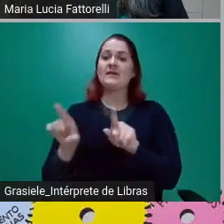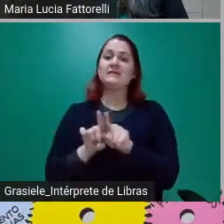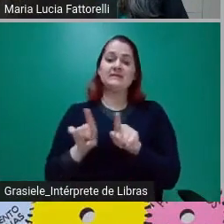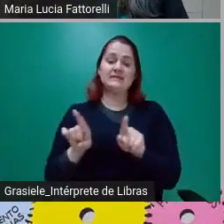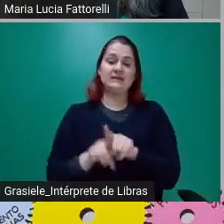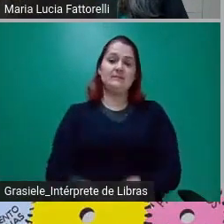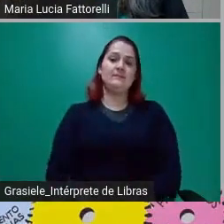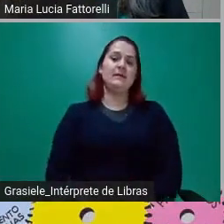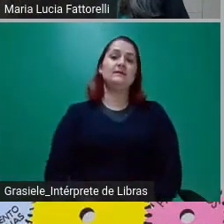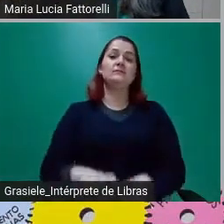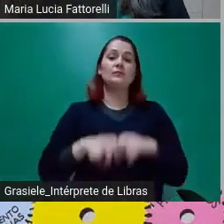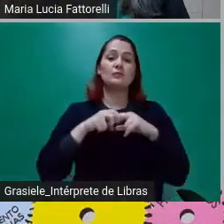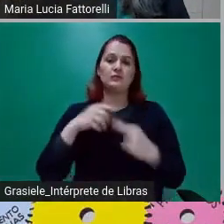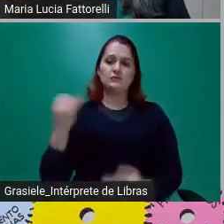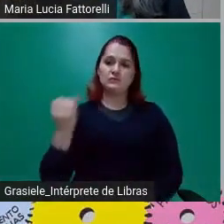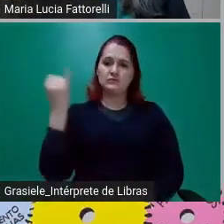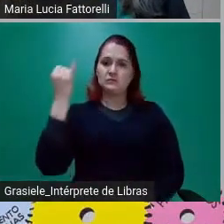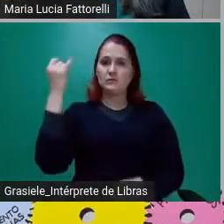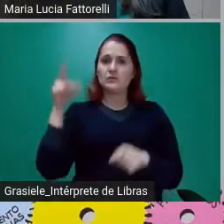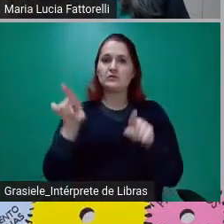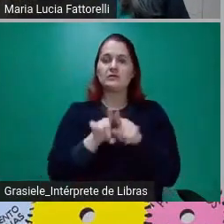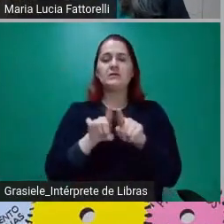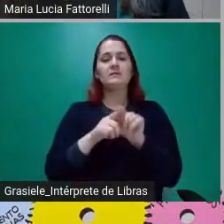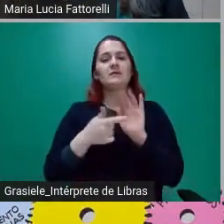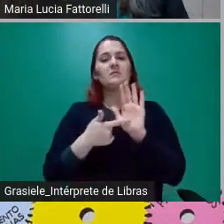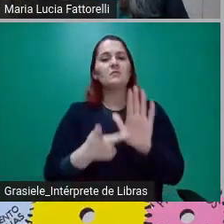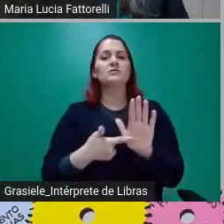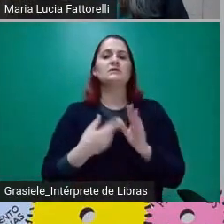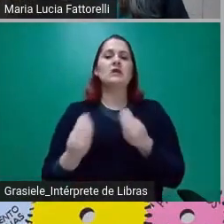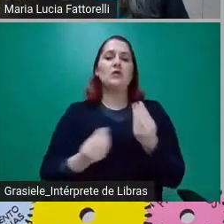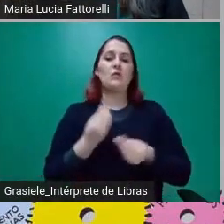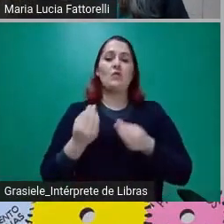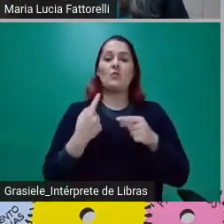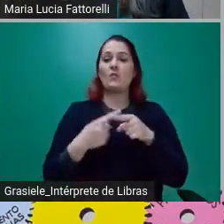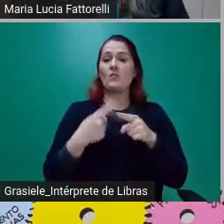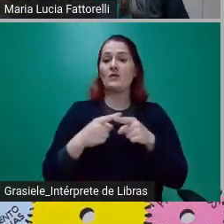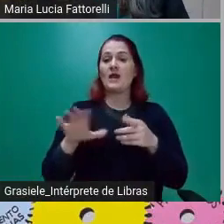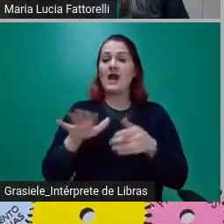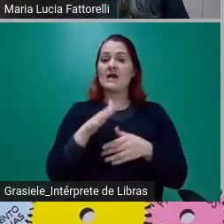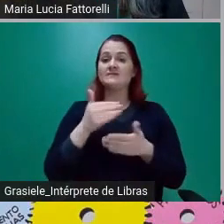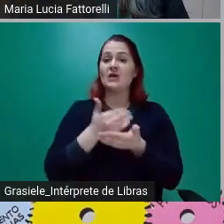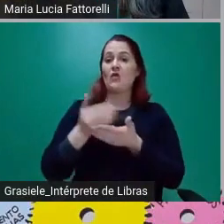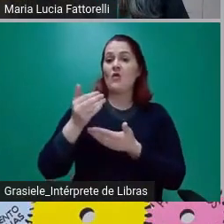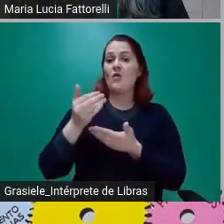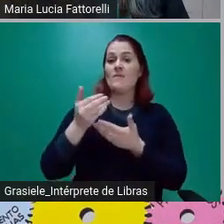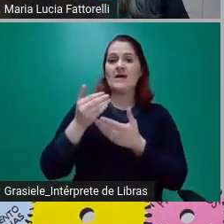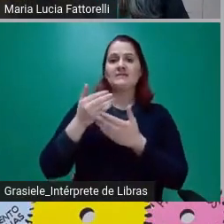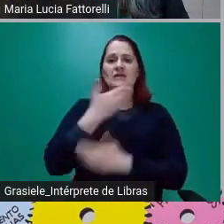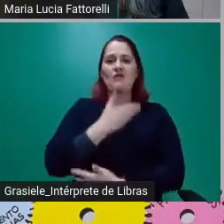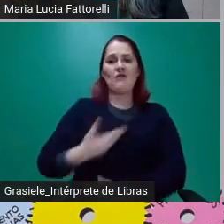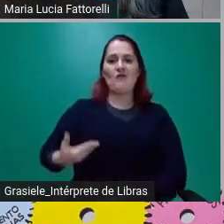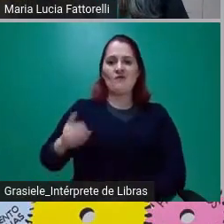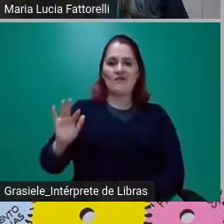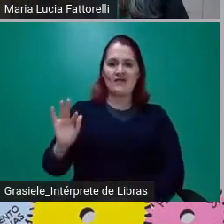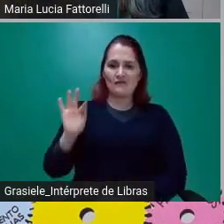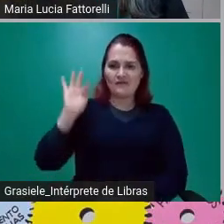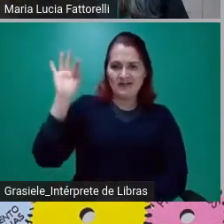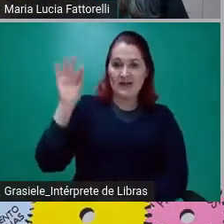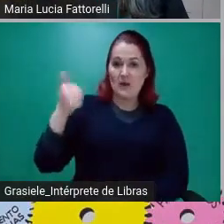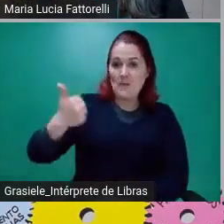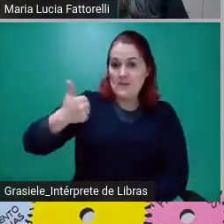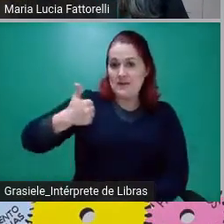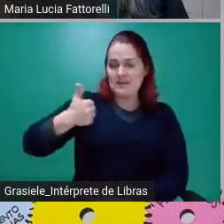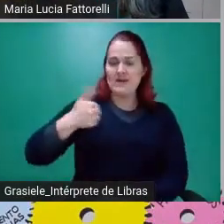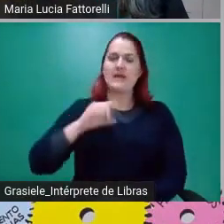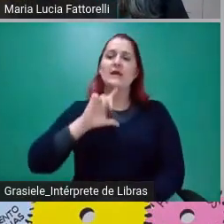importante destacar esse aspecto da capilarização das políticas, que às vezes começam na União e vai para os estados, e a